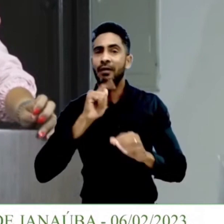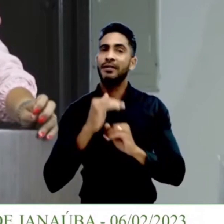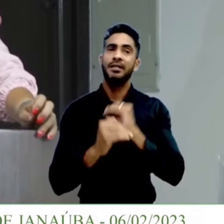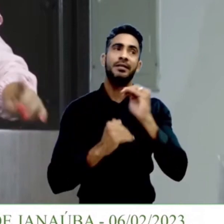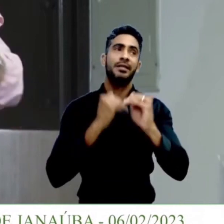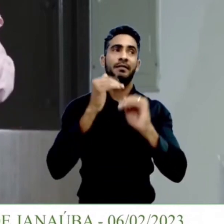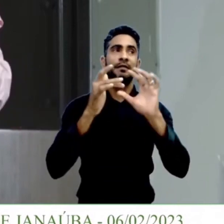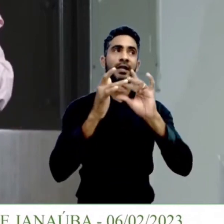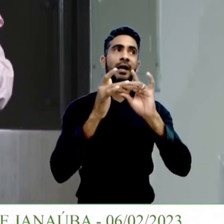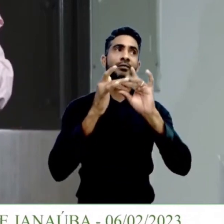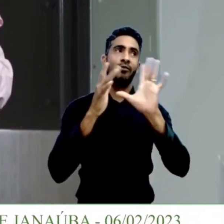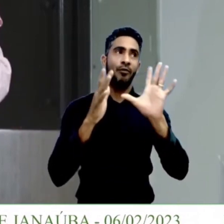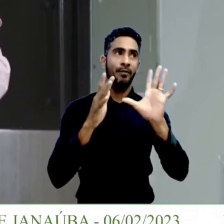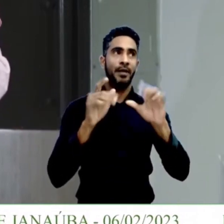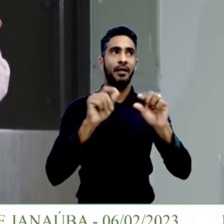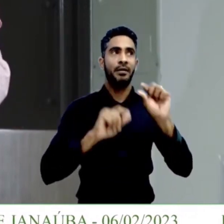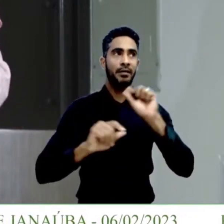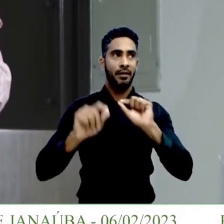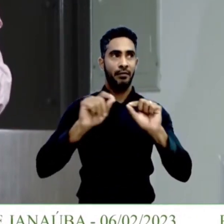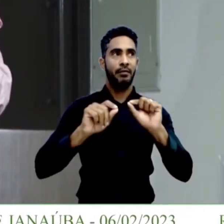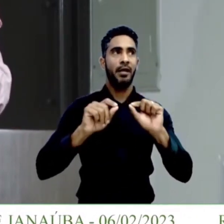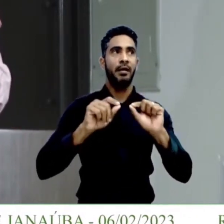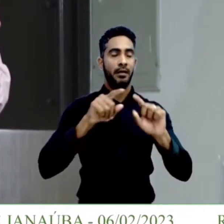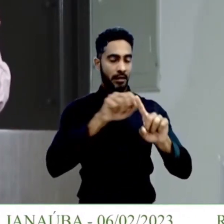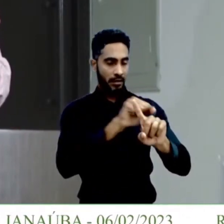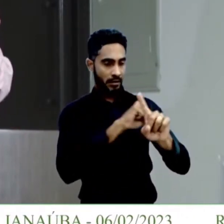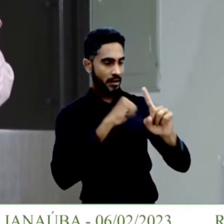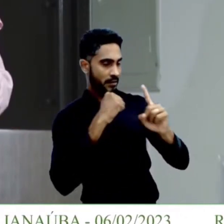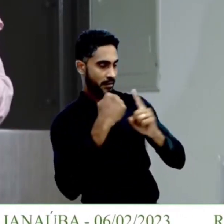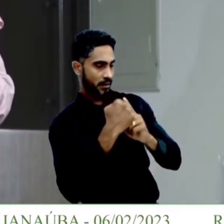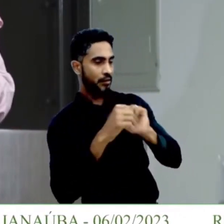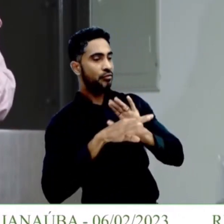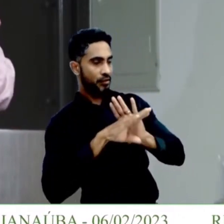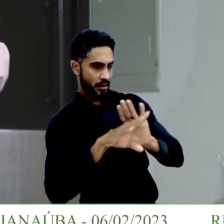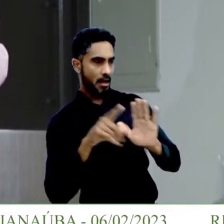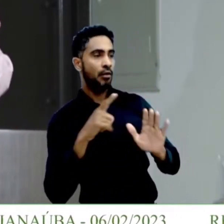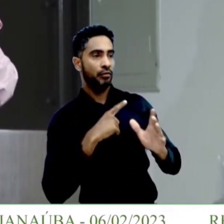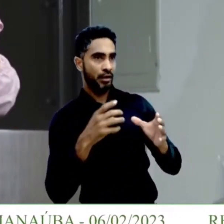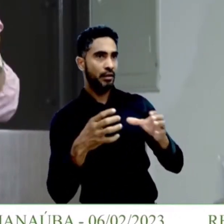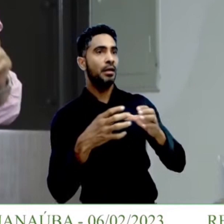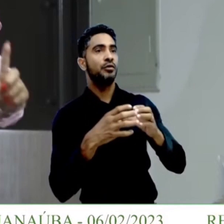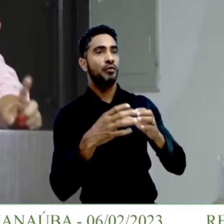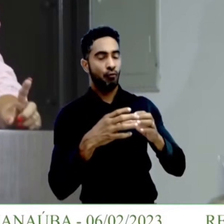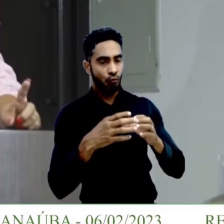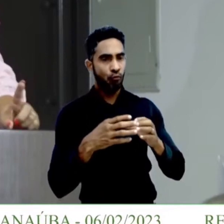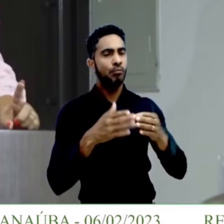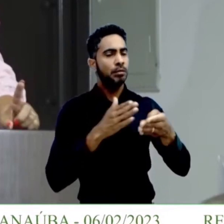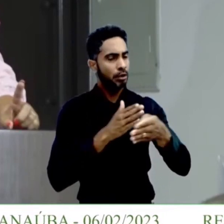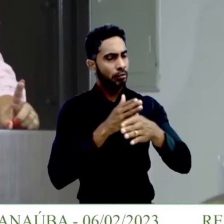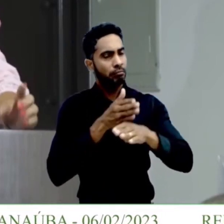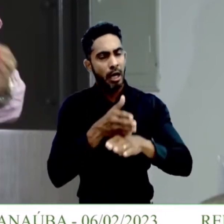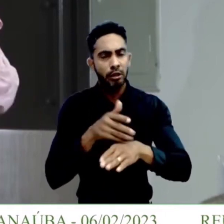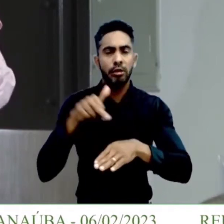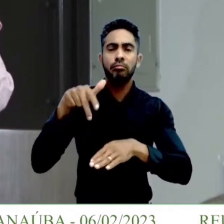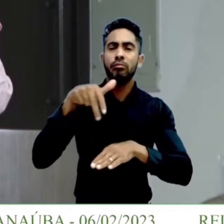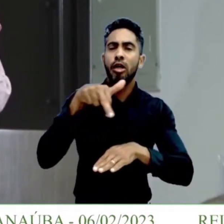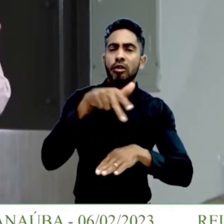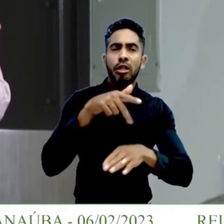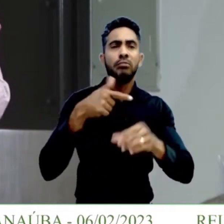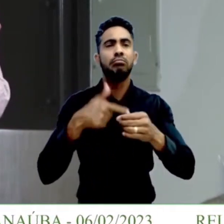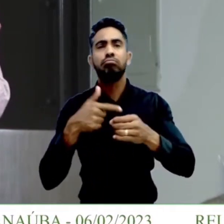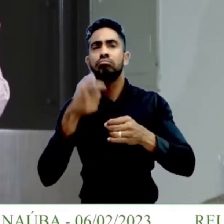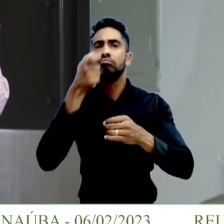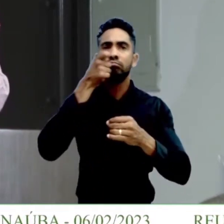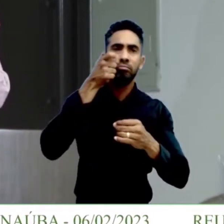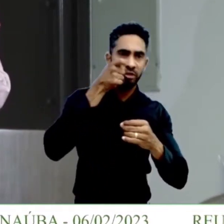essa autonomia. Certo que a promoção social tem sua equipe, está caminhando pelo nosso município, mas, como